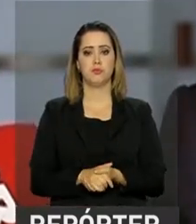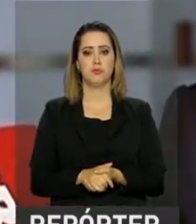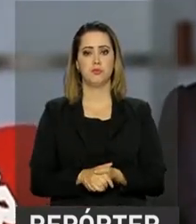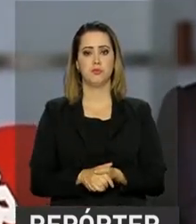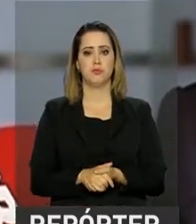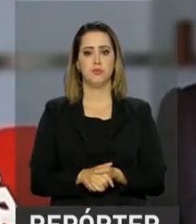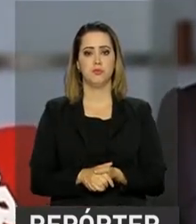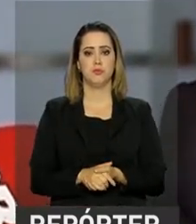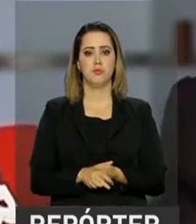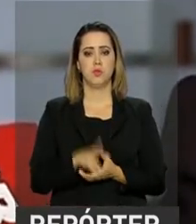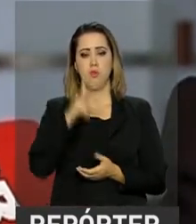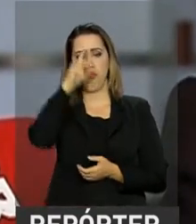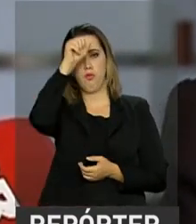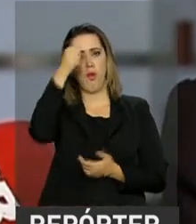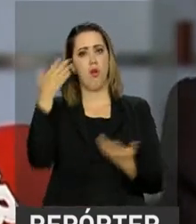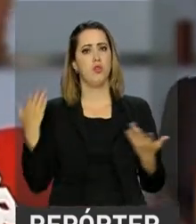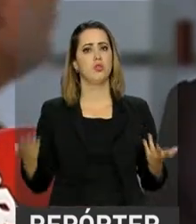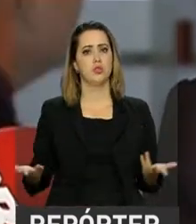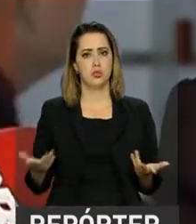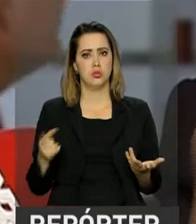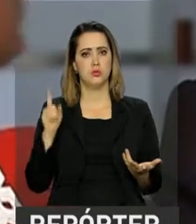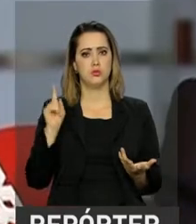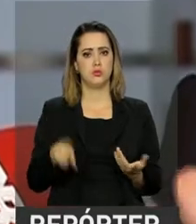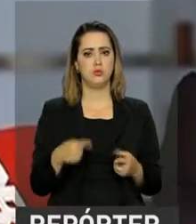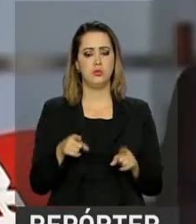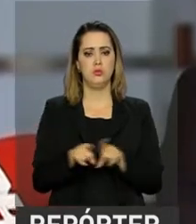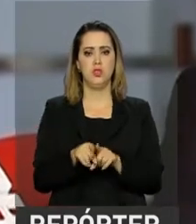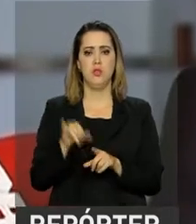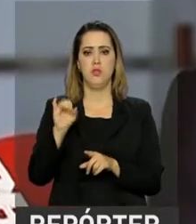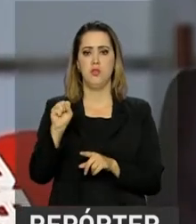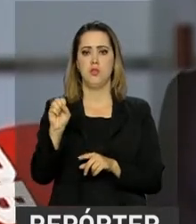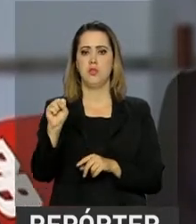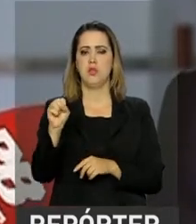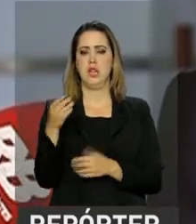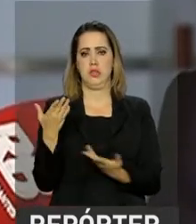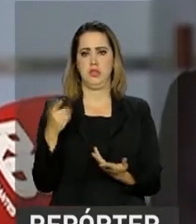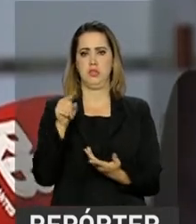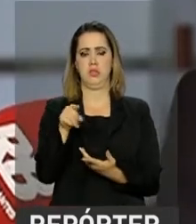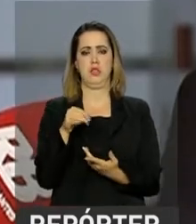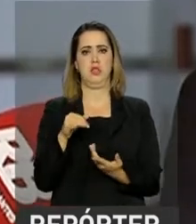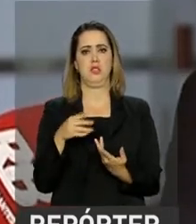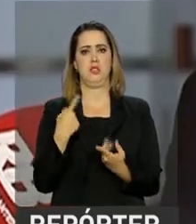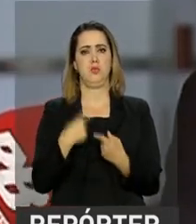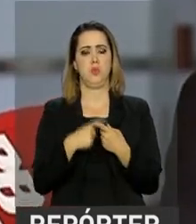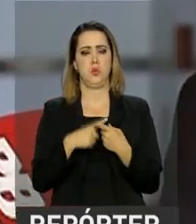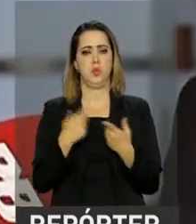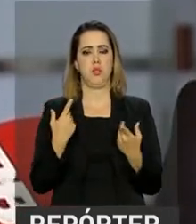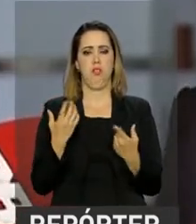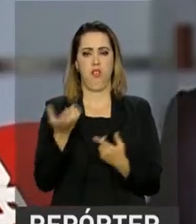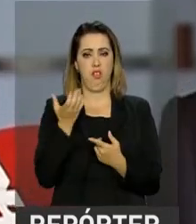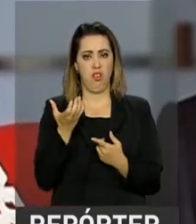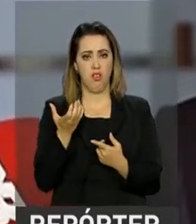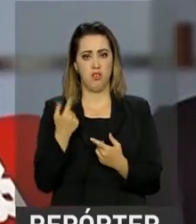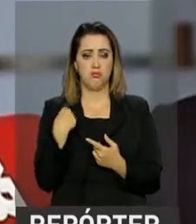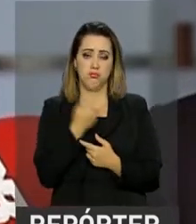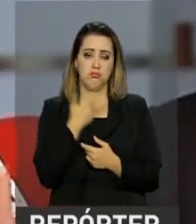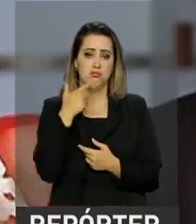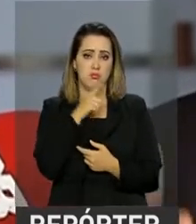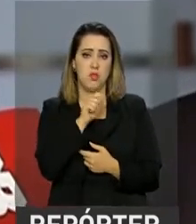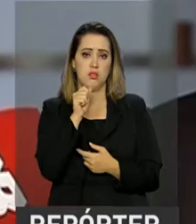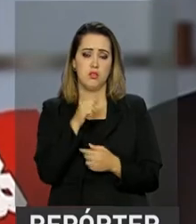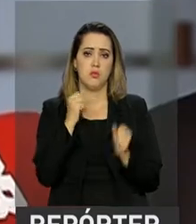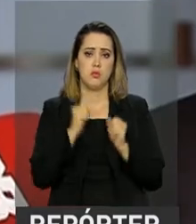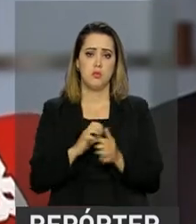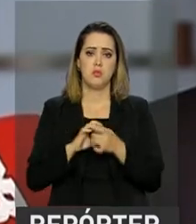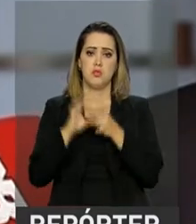de fato, fortíssimos. É insustentável uma Previdência. Ninguém faz uma Previdência porque quer. Né? Todos nós gostaríamos de